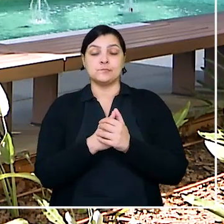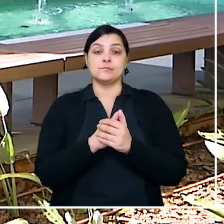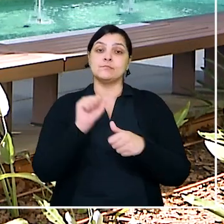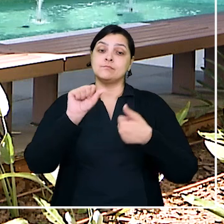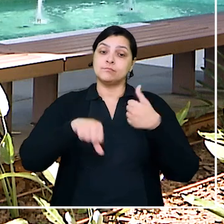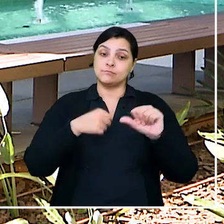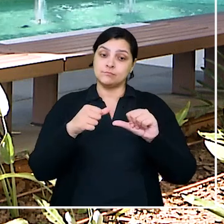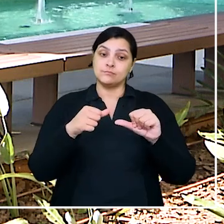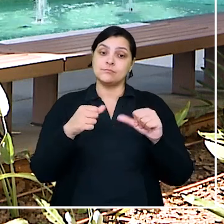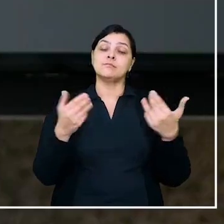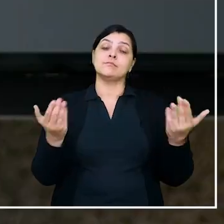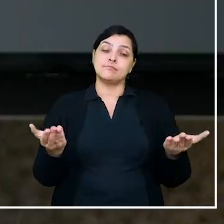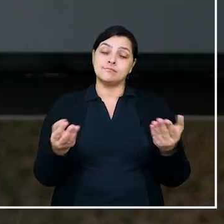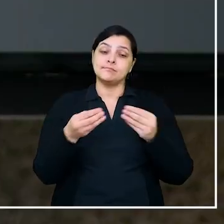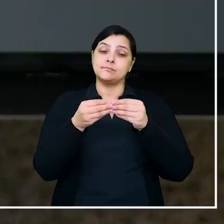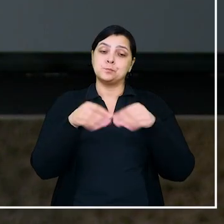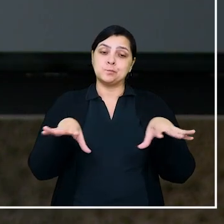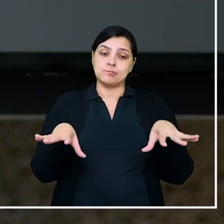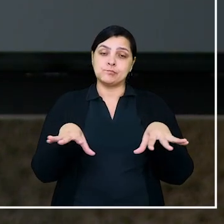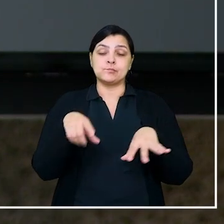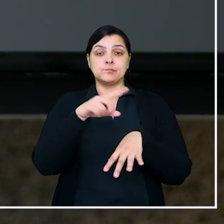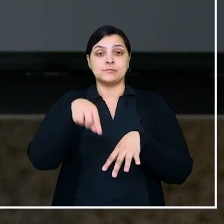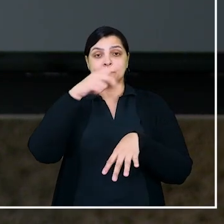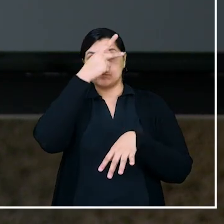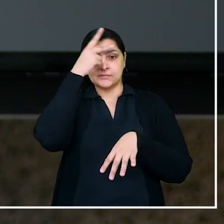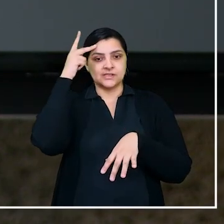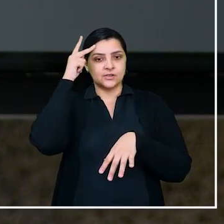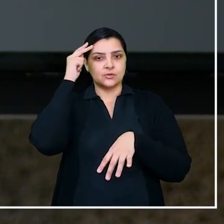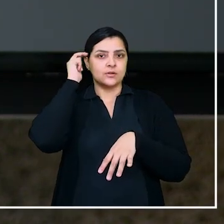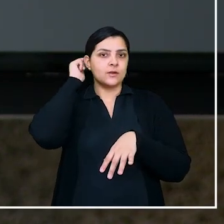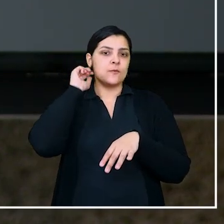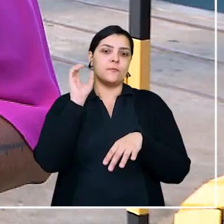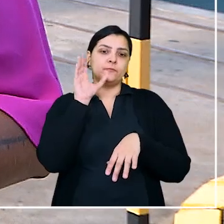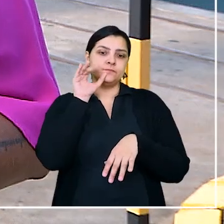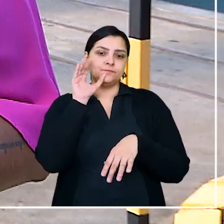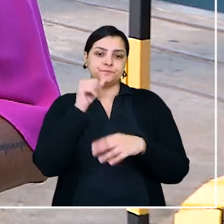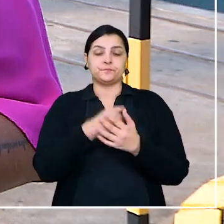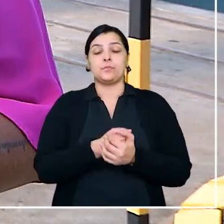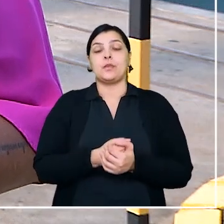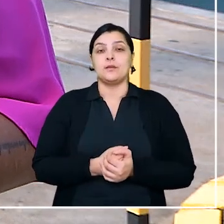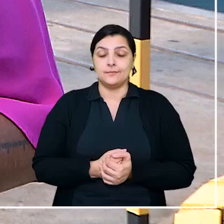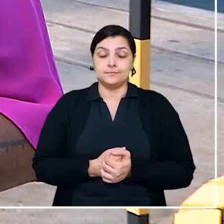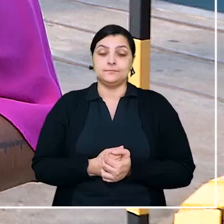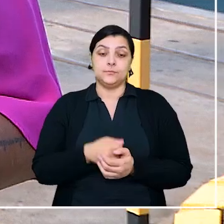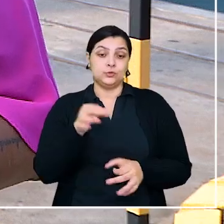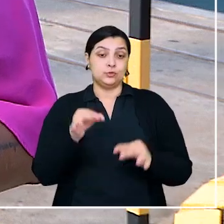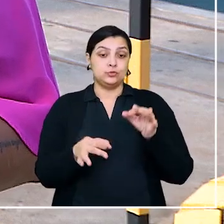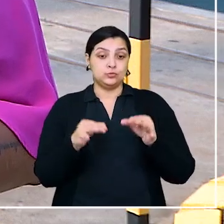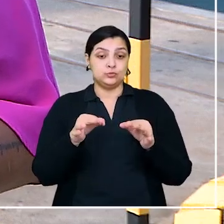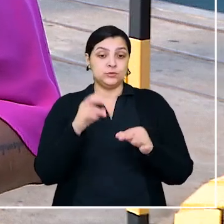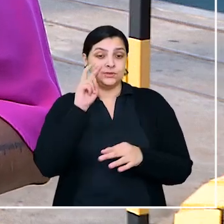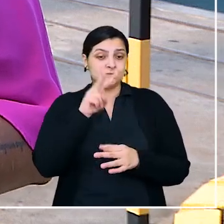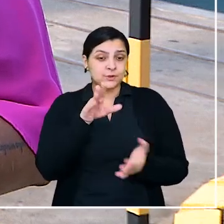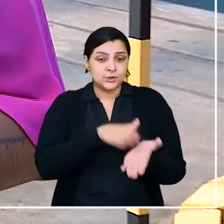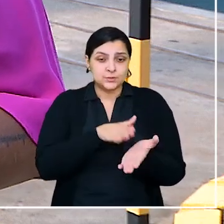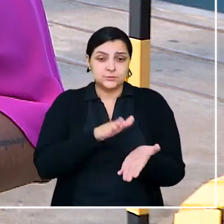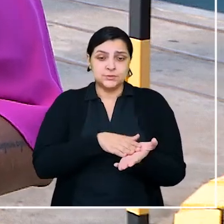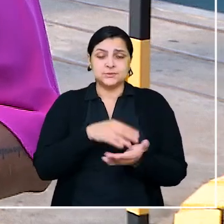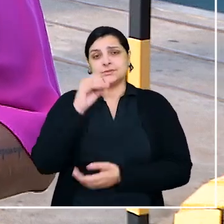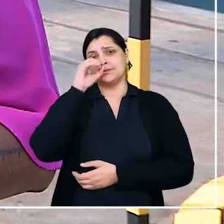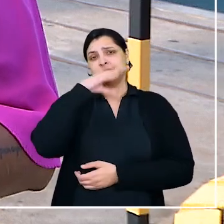a mudança causava prejuízo às pessoas trabalhadoras. O juízo de primeiro grau considerou a